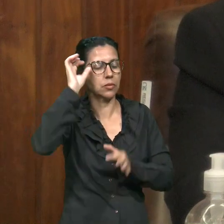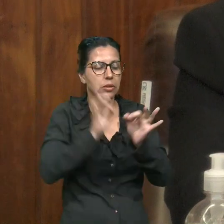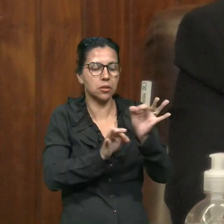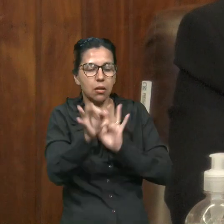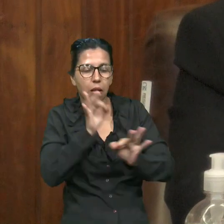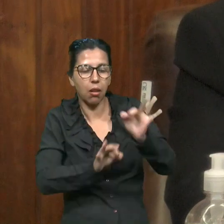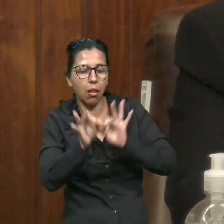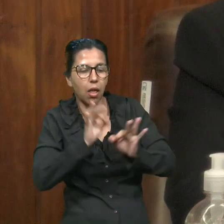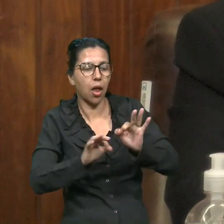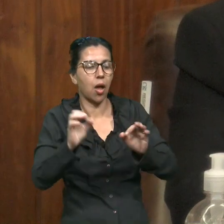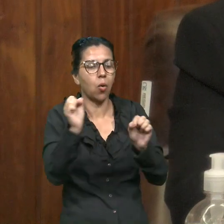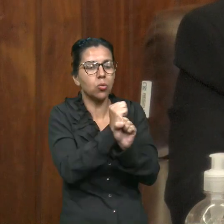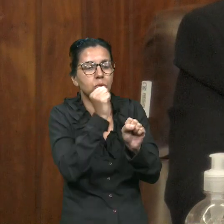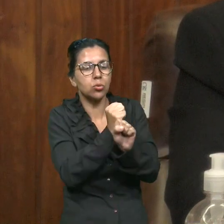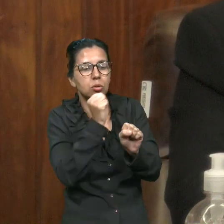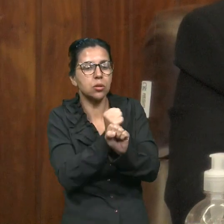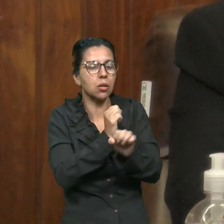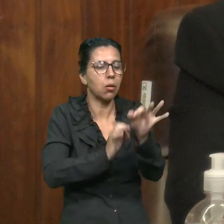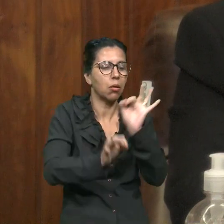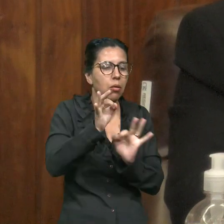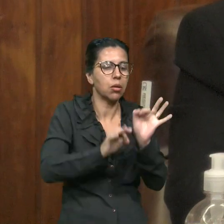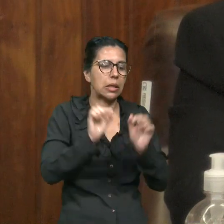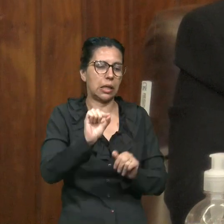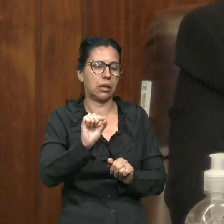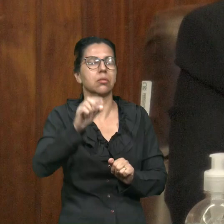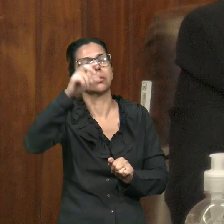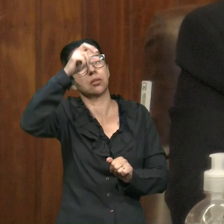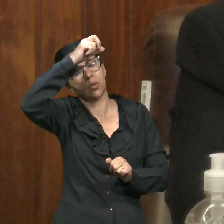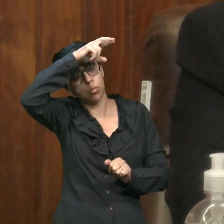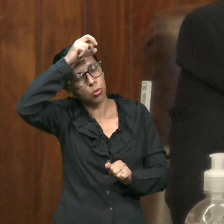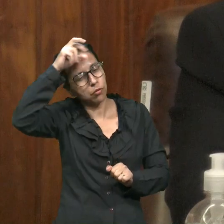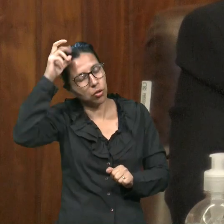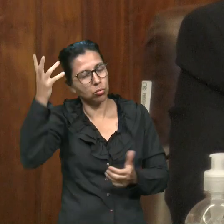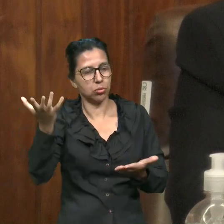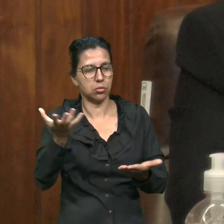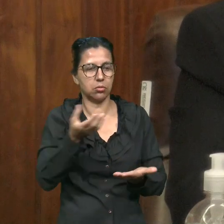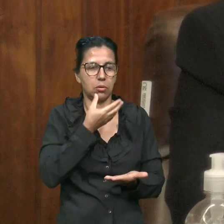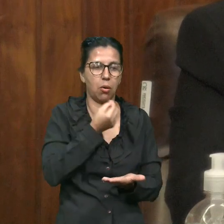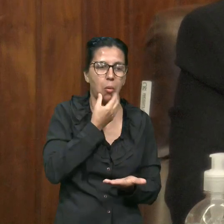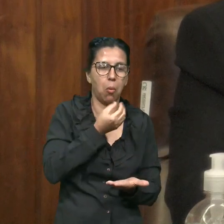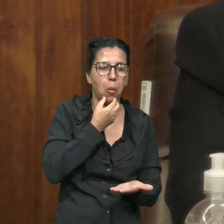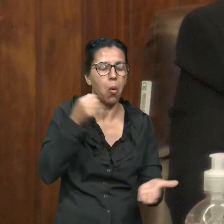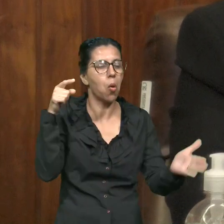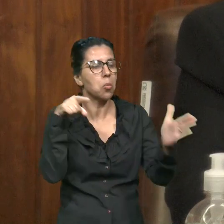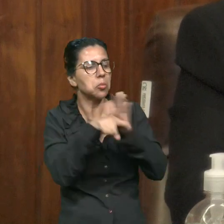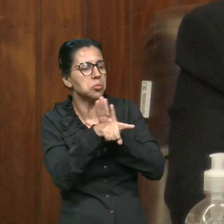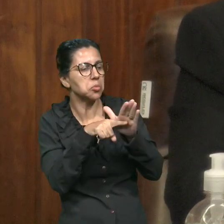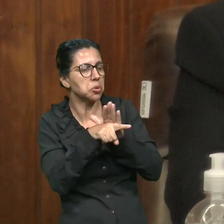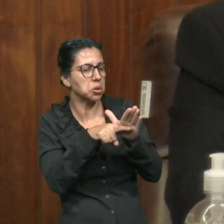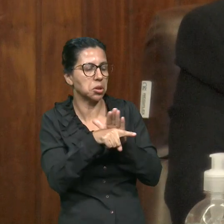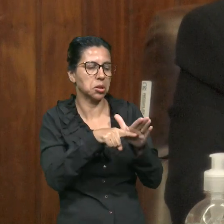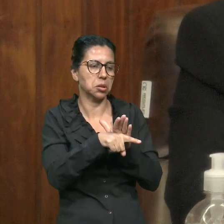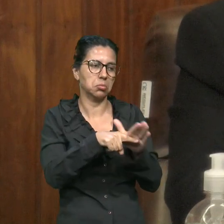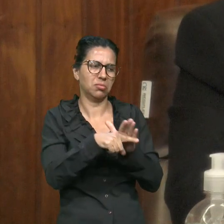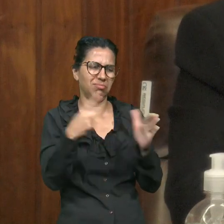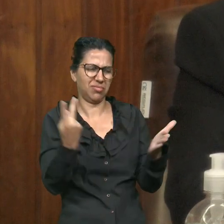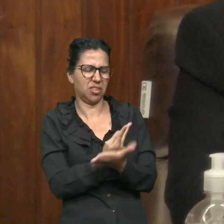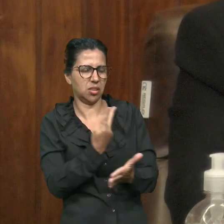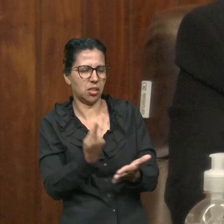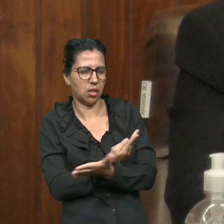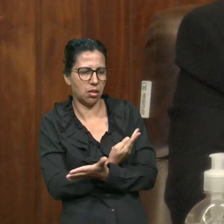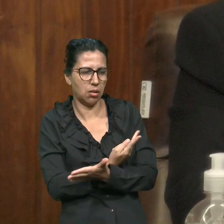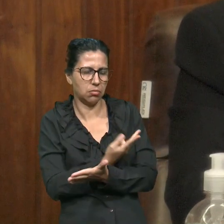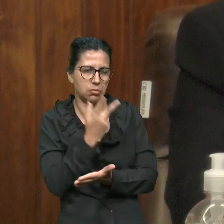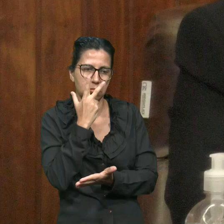de construção é a própria prefeitura. Os engenheiros estão errando os cálculos em todas as obras? Então, precisando dos